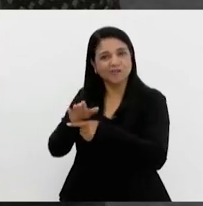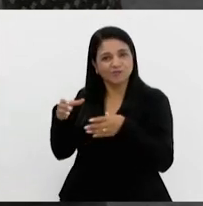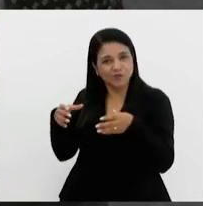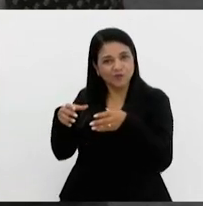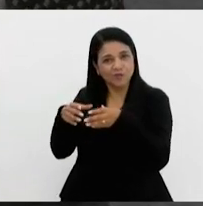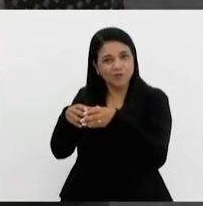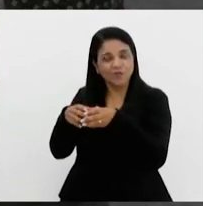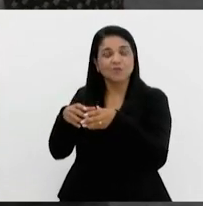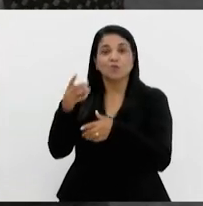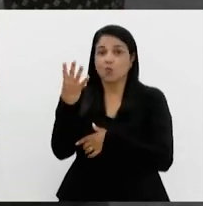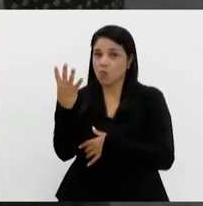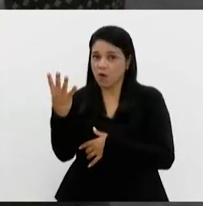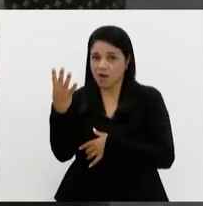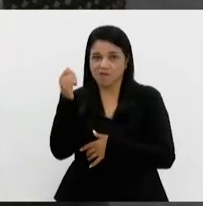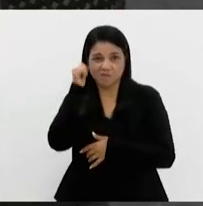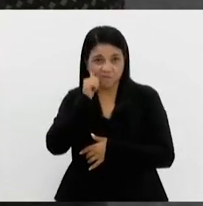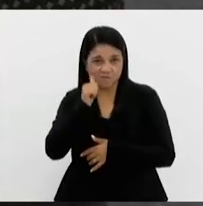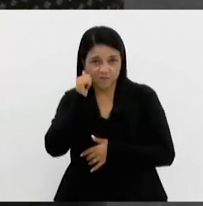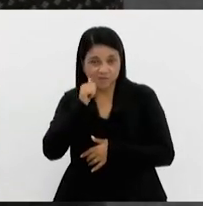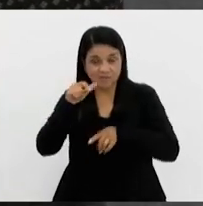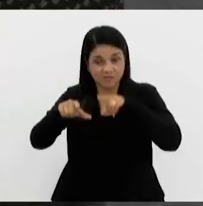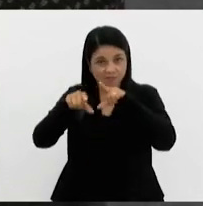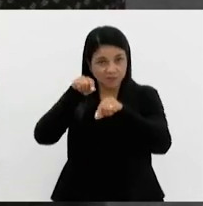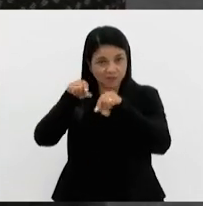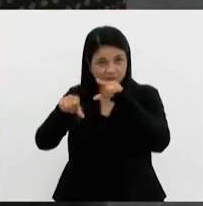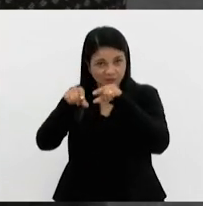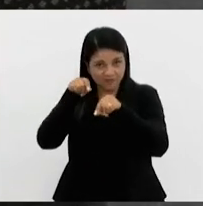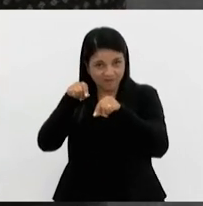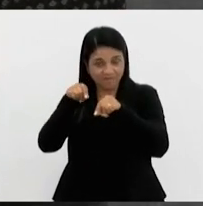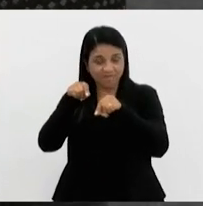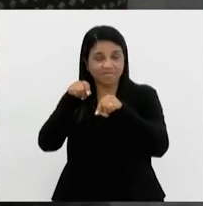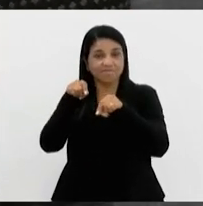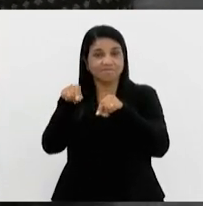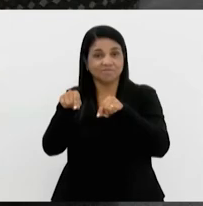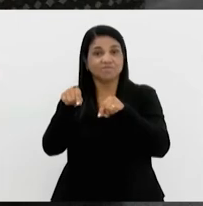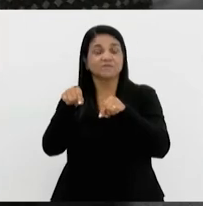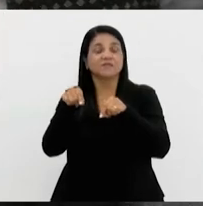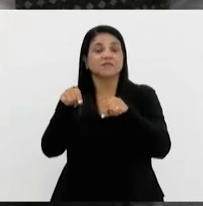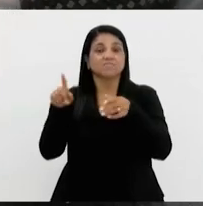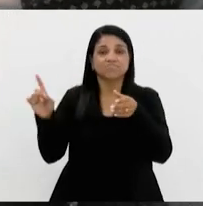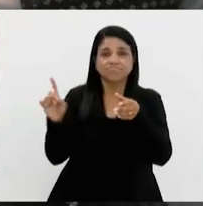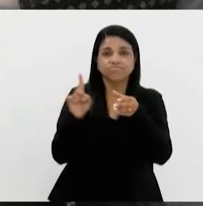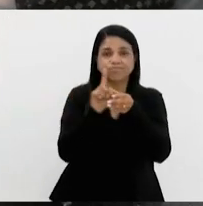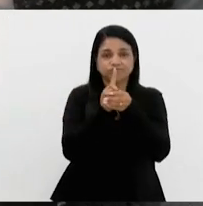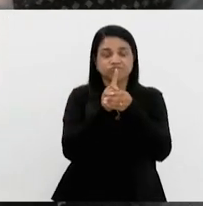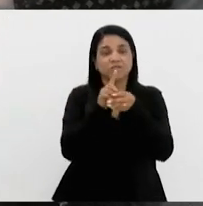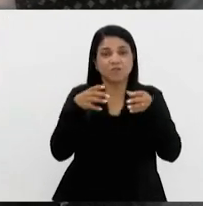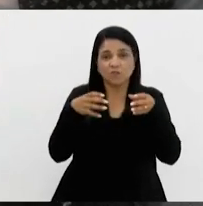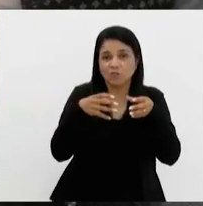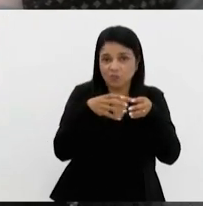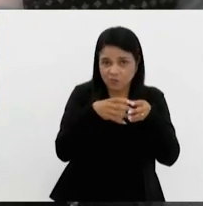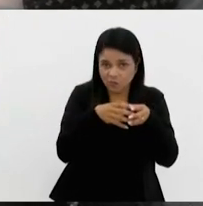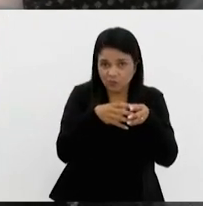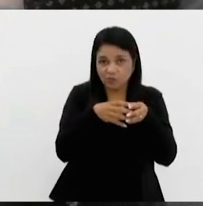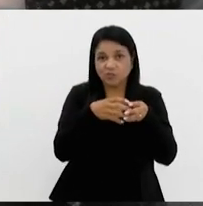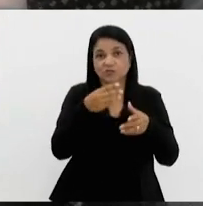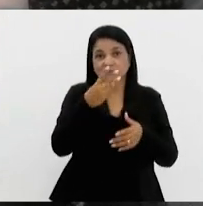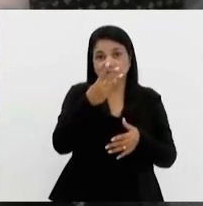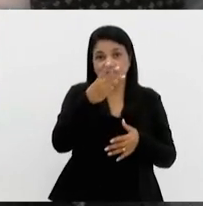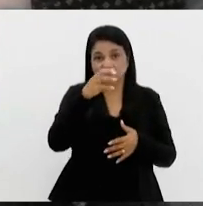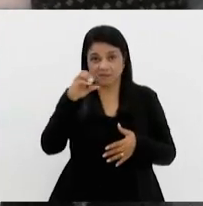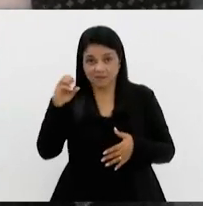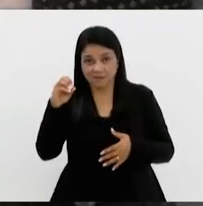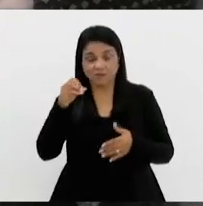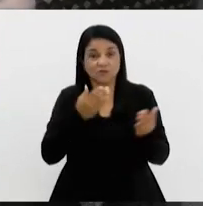quatro jovens que foram selecionadas recentemente para fazer parte da delegação dos nossos 300 jovens